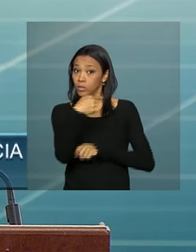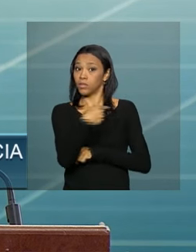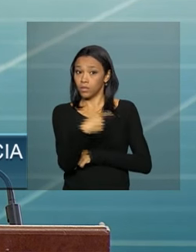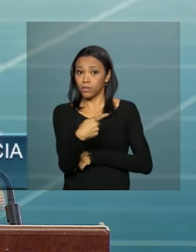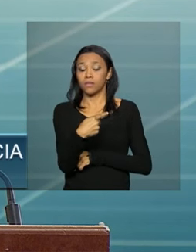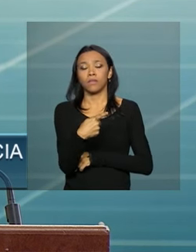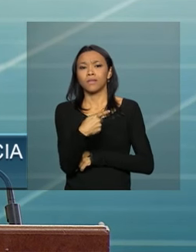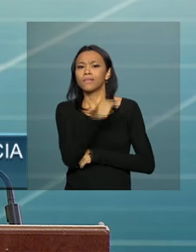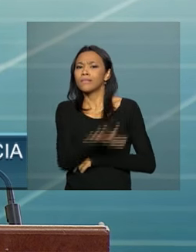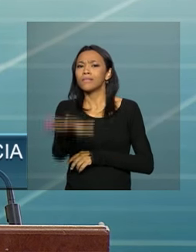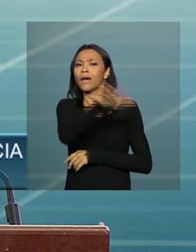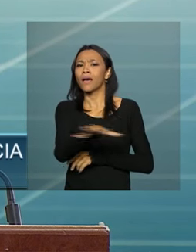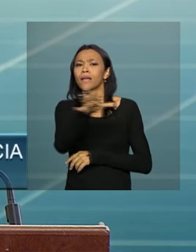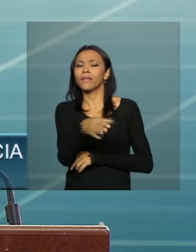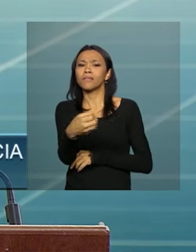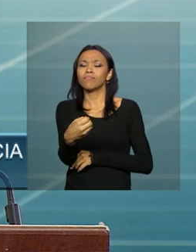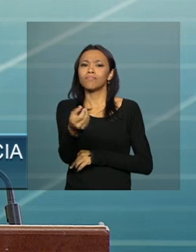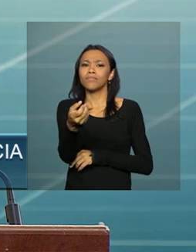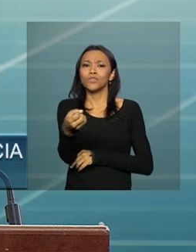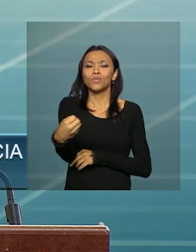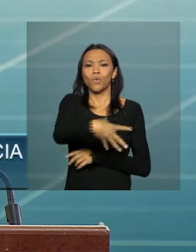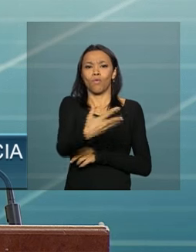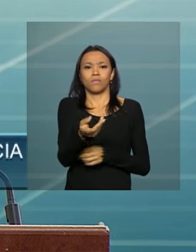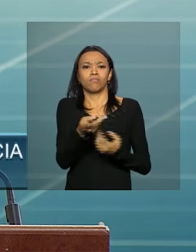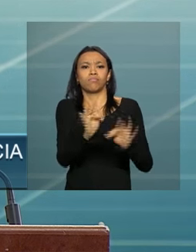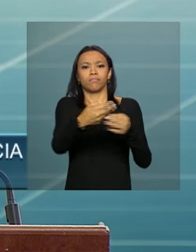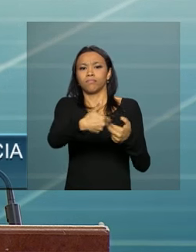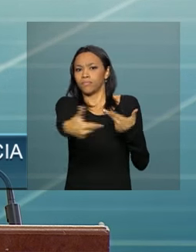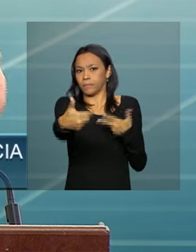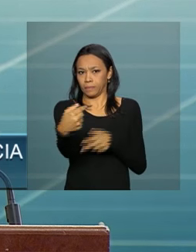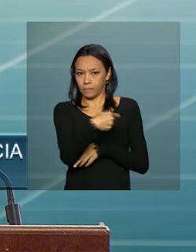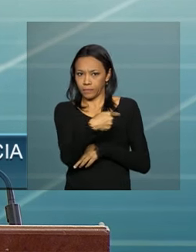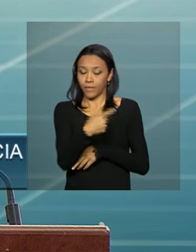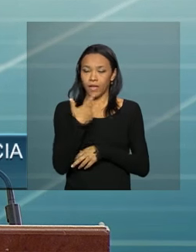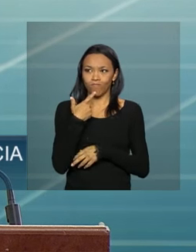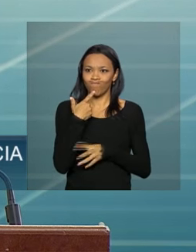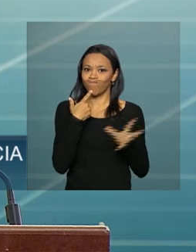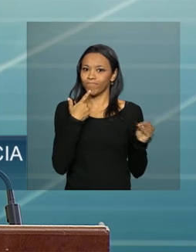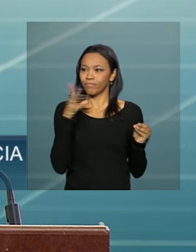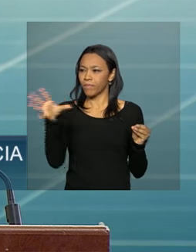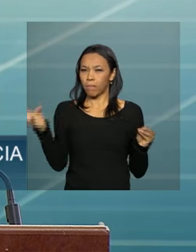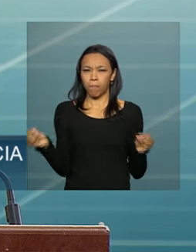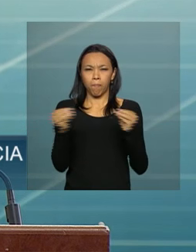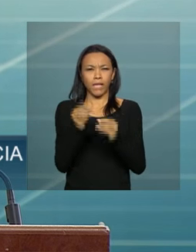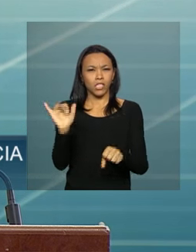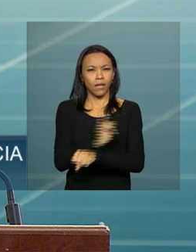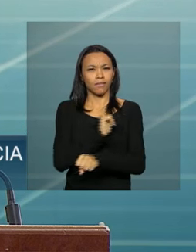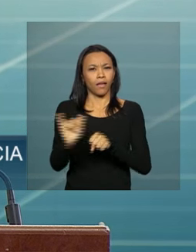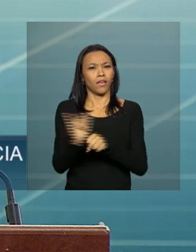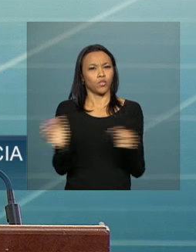de inovação. E daí eu considero estratégico para o país